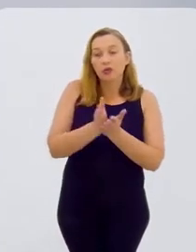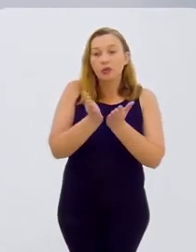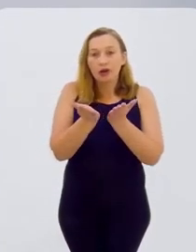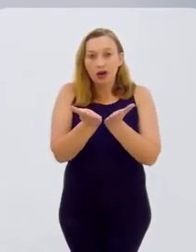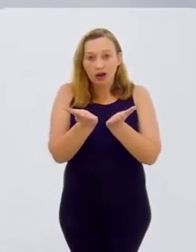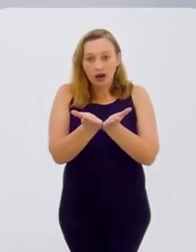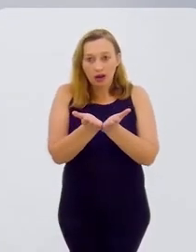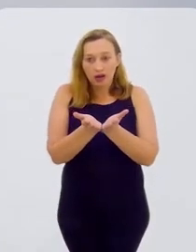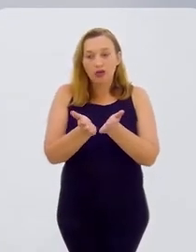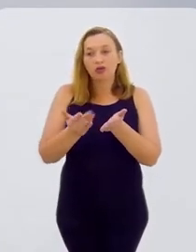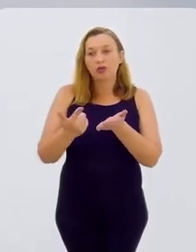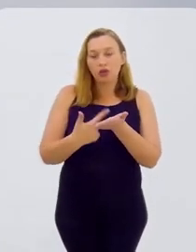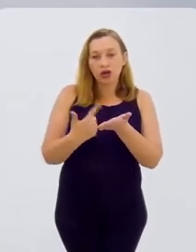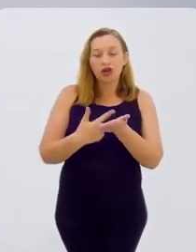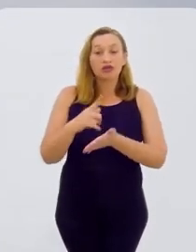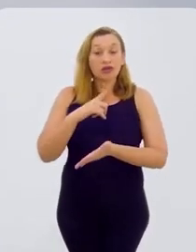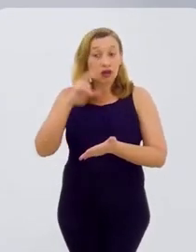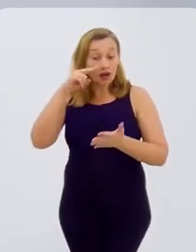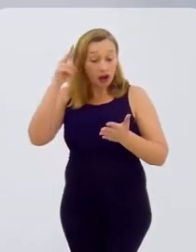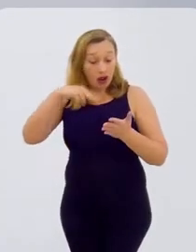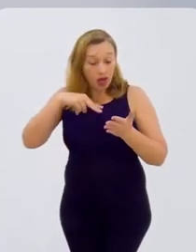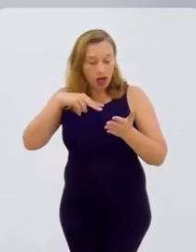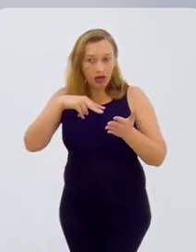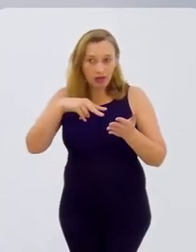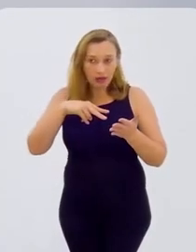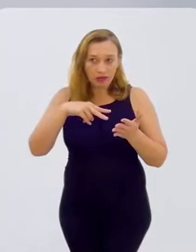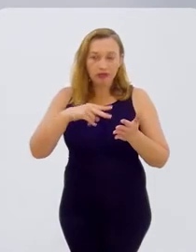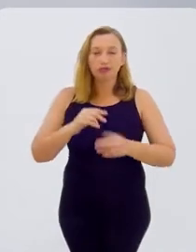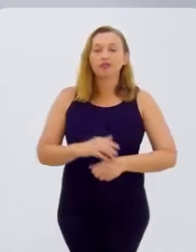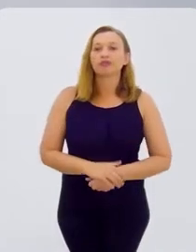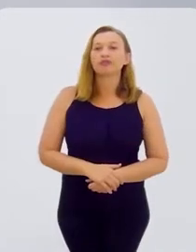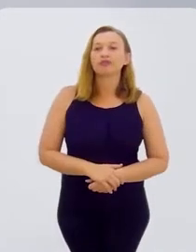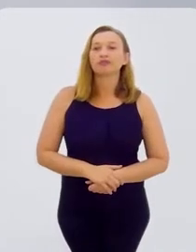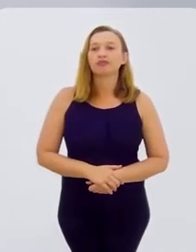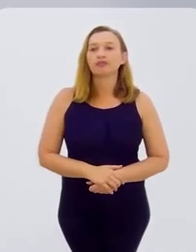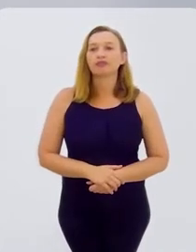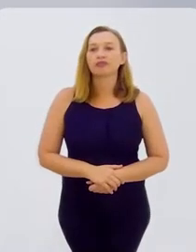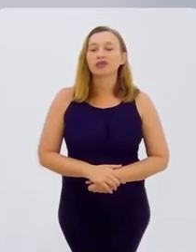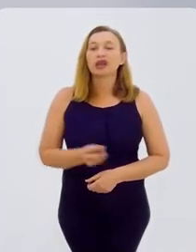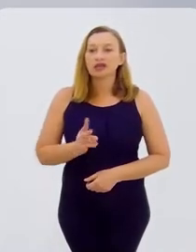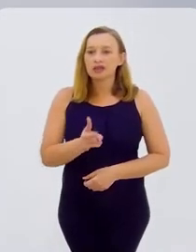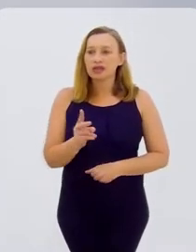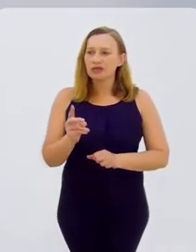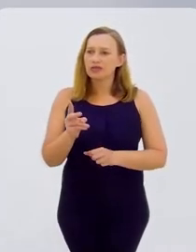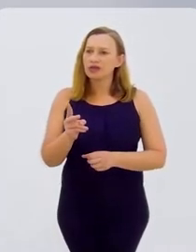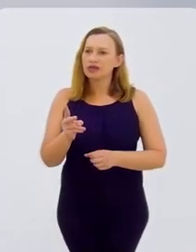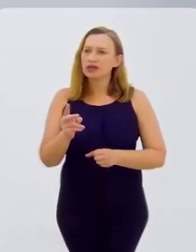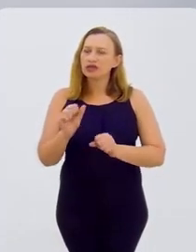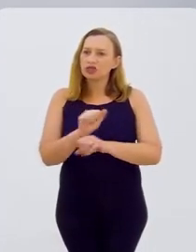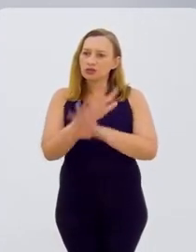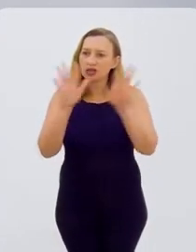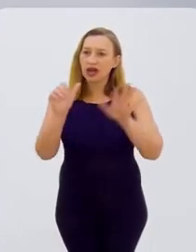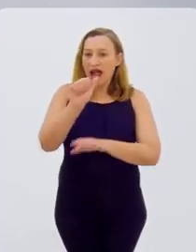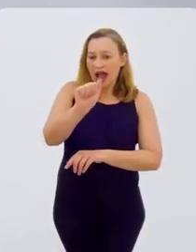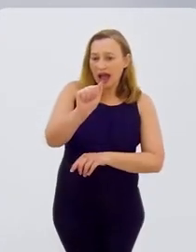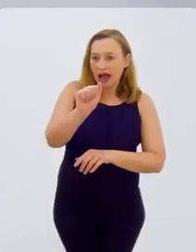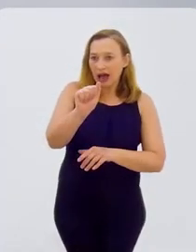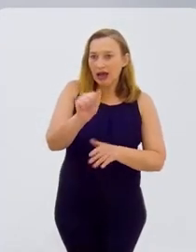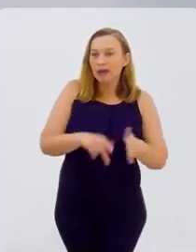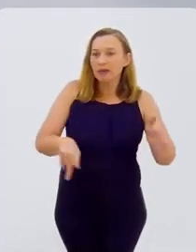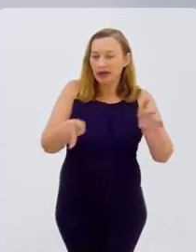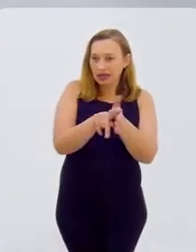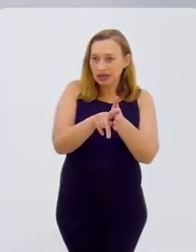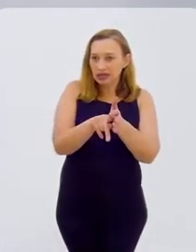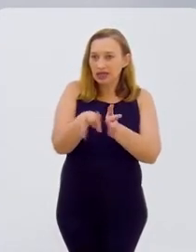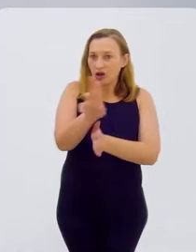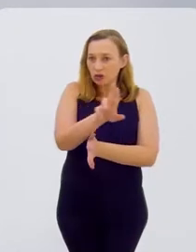livro, é o livro que eles leem. O nome da igreja é esse. E deixando sempre claro que o A faz parte